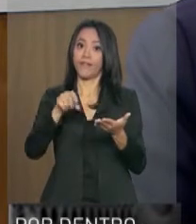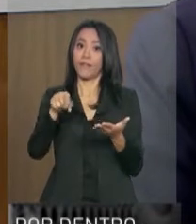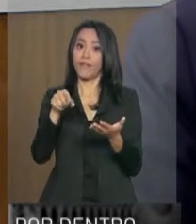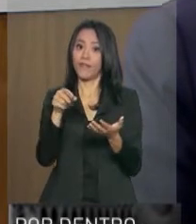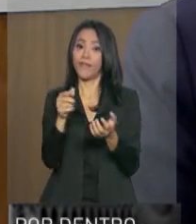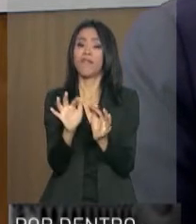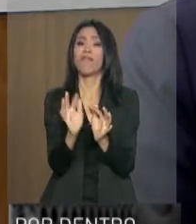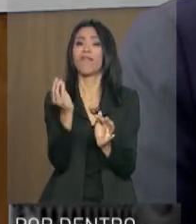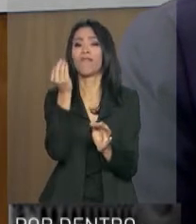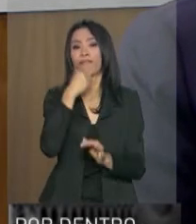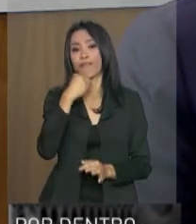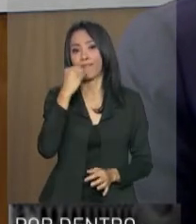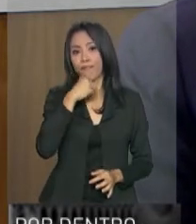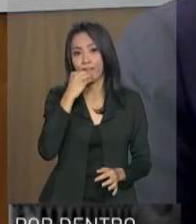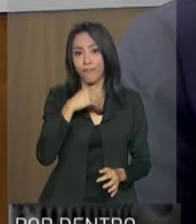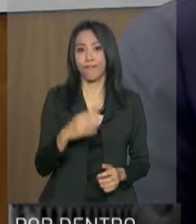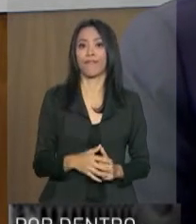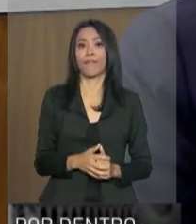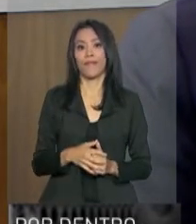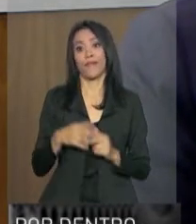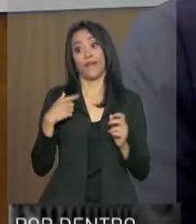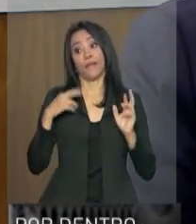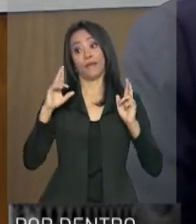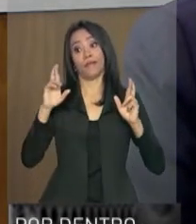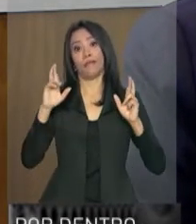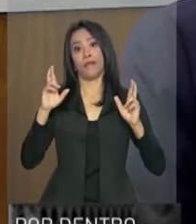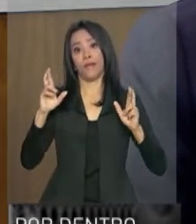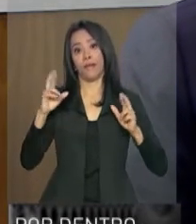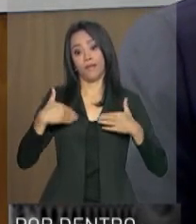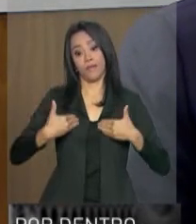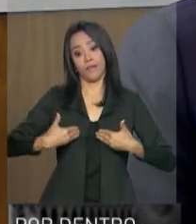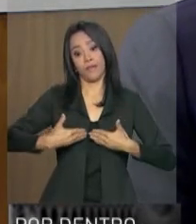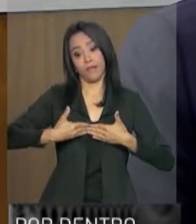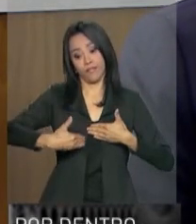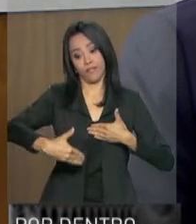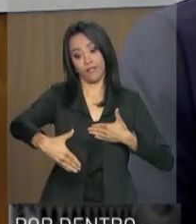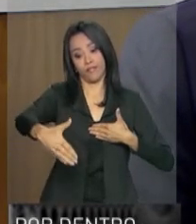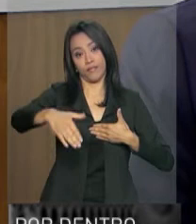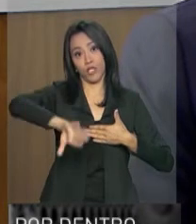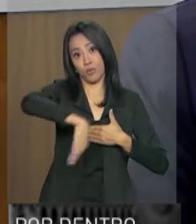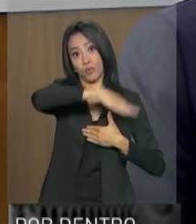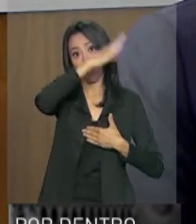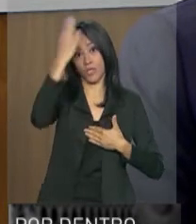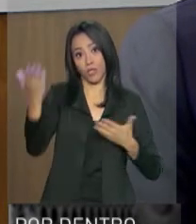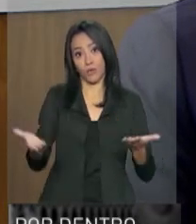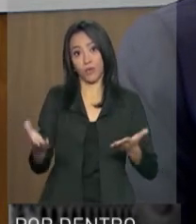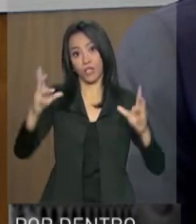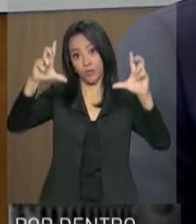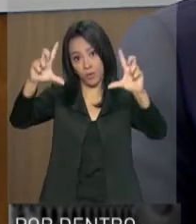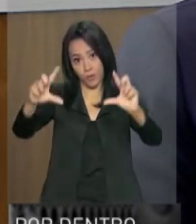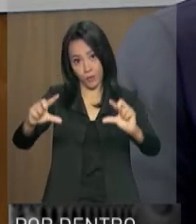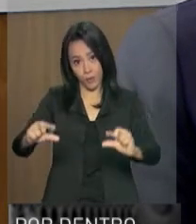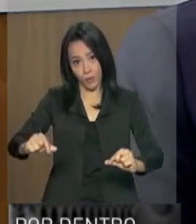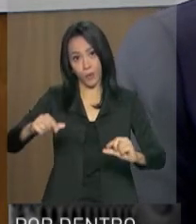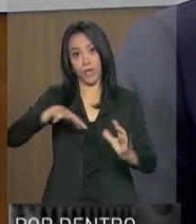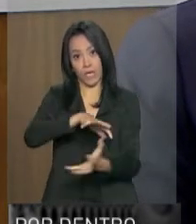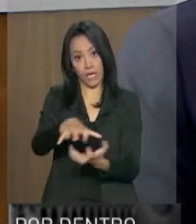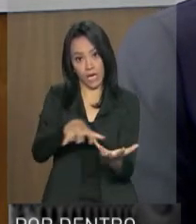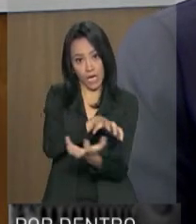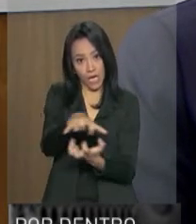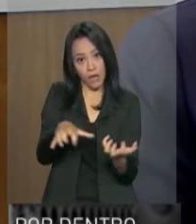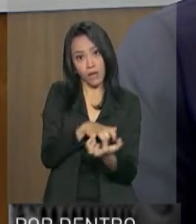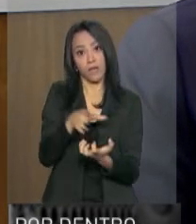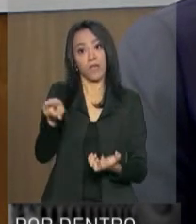e espero que ao longo do dia hoje diminua mais ainda que prevaleça o bom senso em relação aos